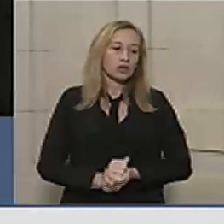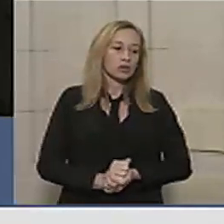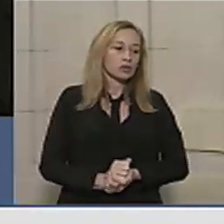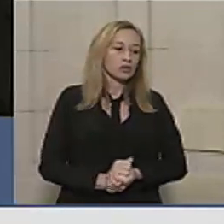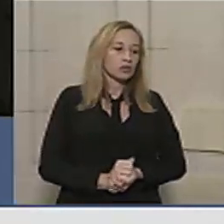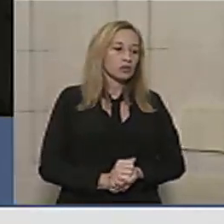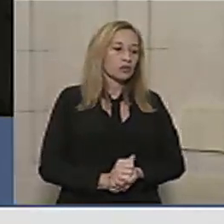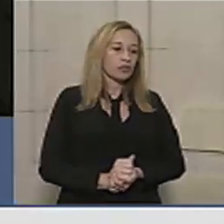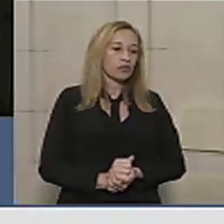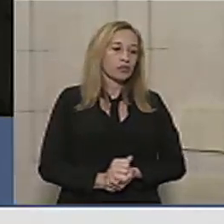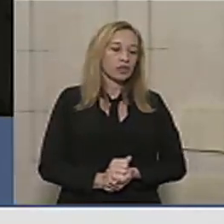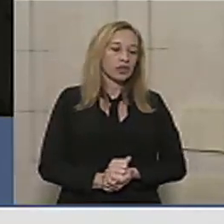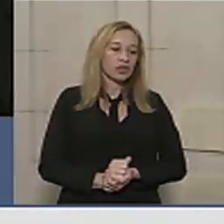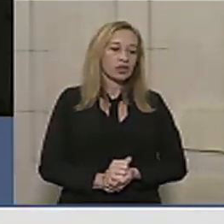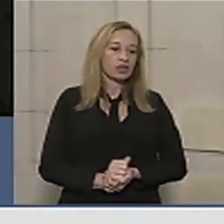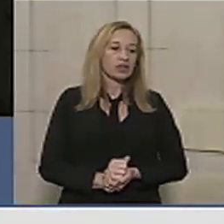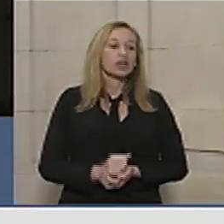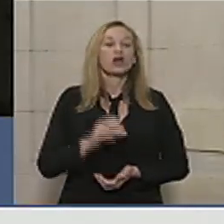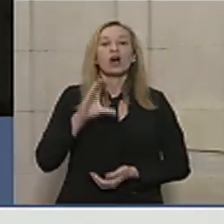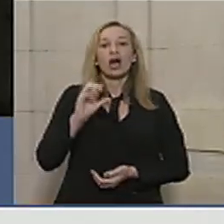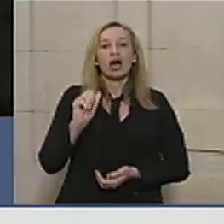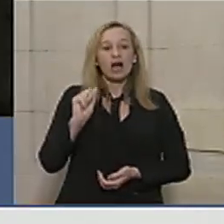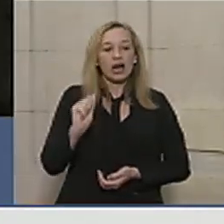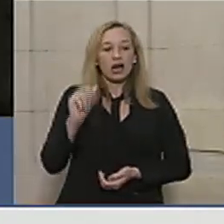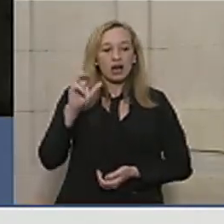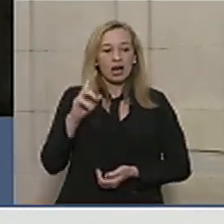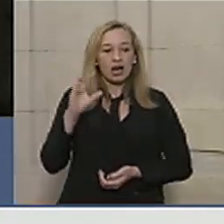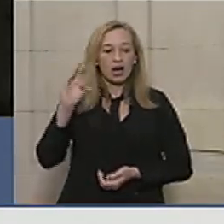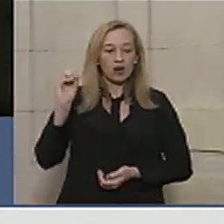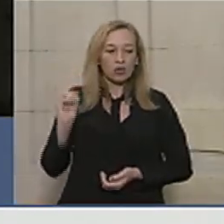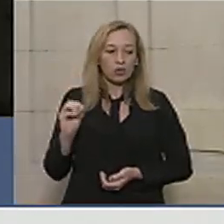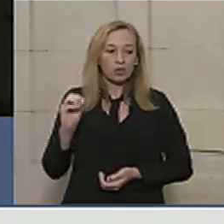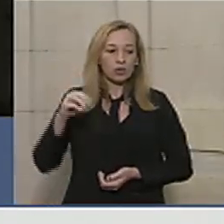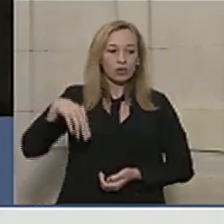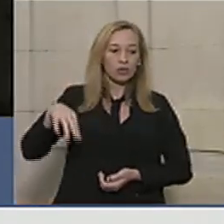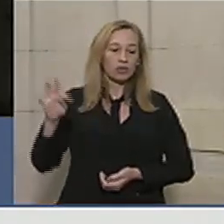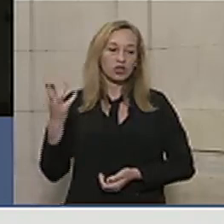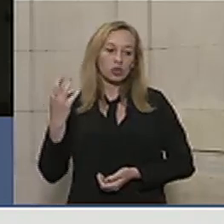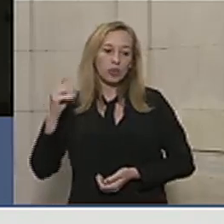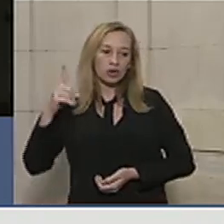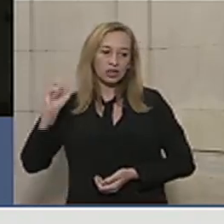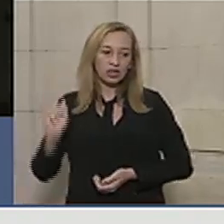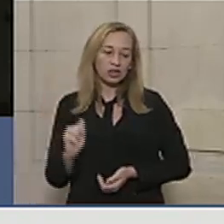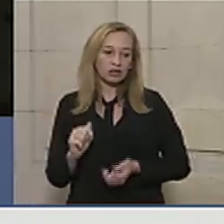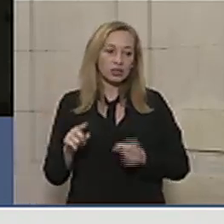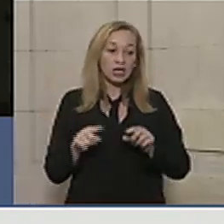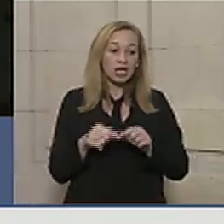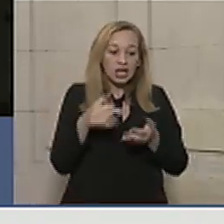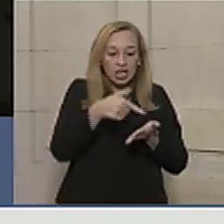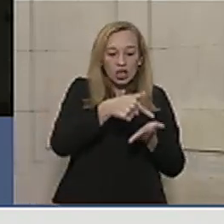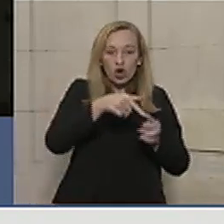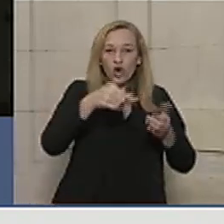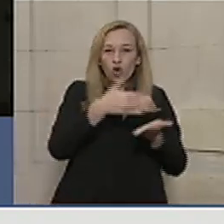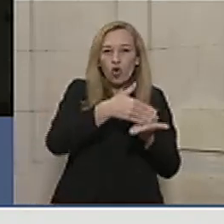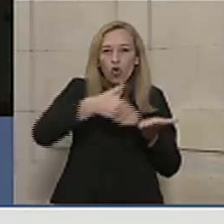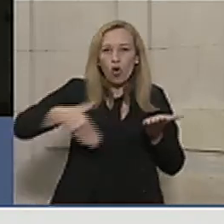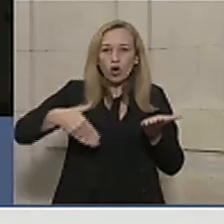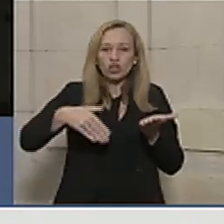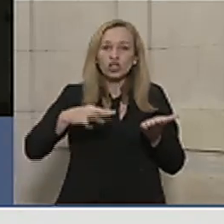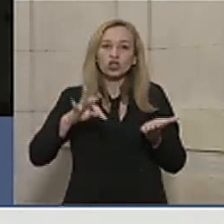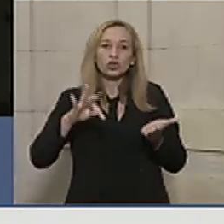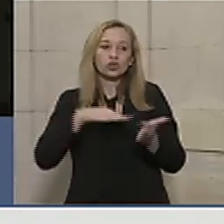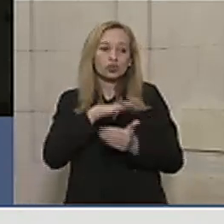metropolitano, ele corta toda a Baixada Fluminense, ligando até Itaguaí, ligando a Dutra. Mas,